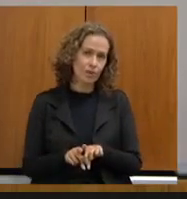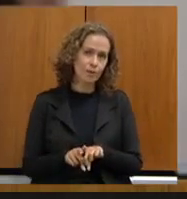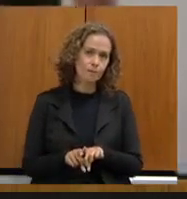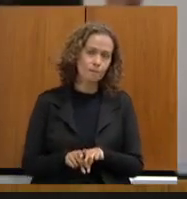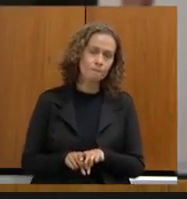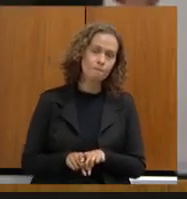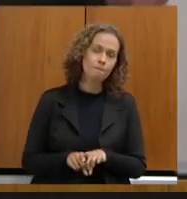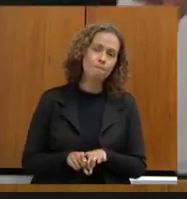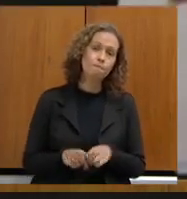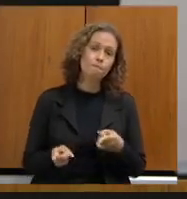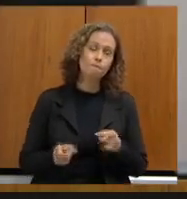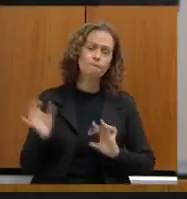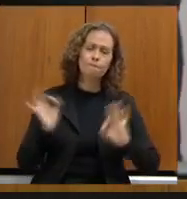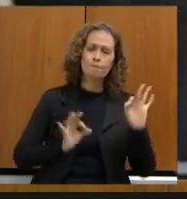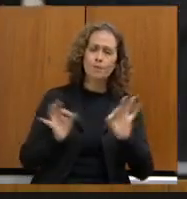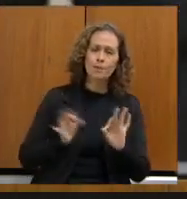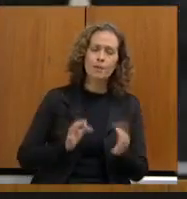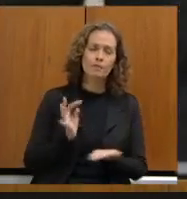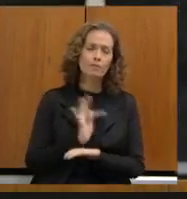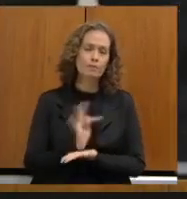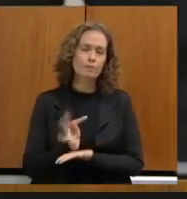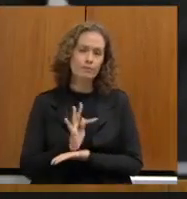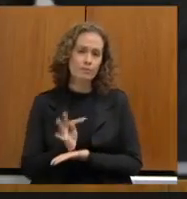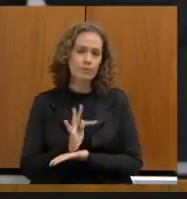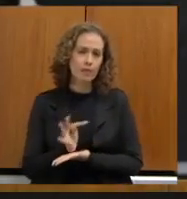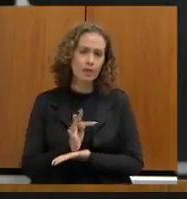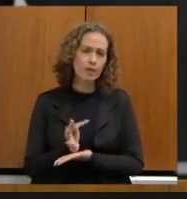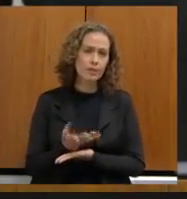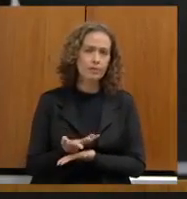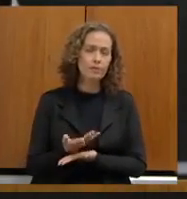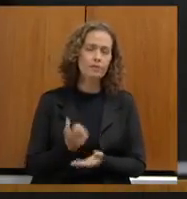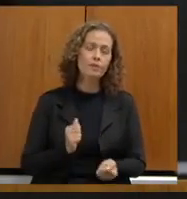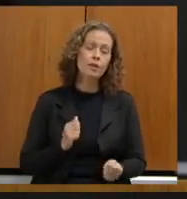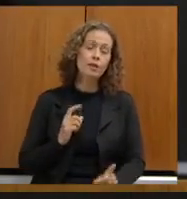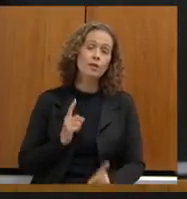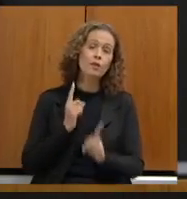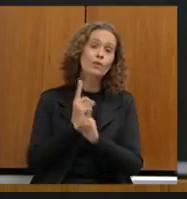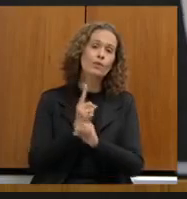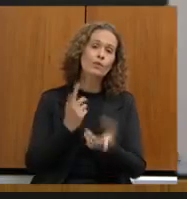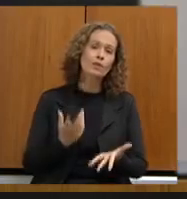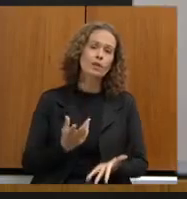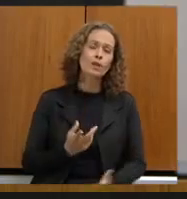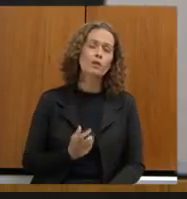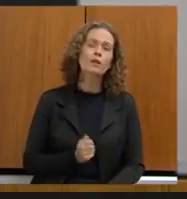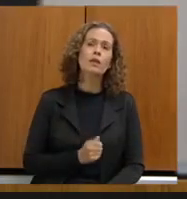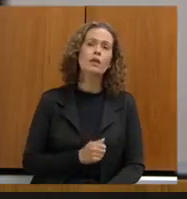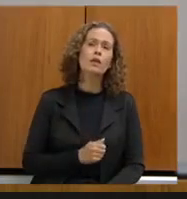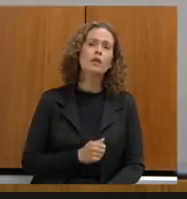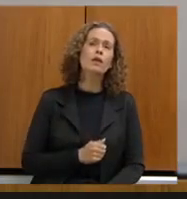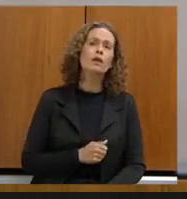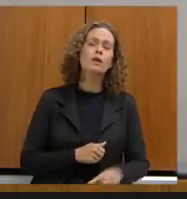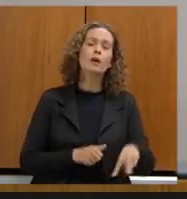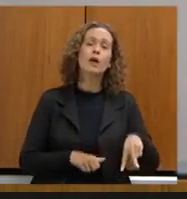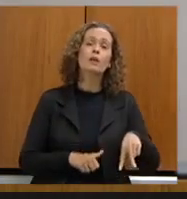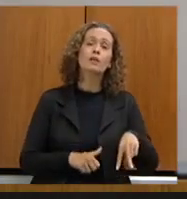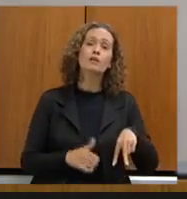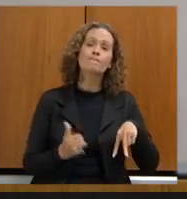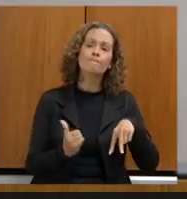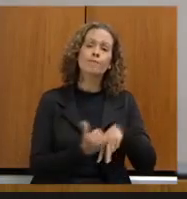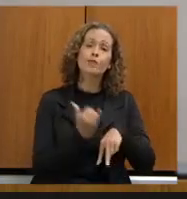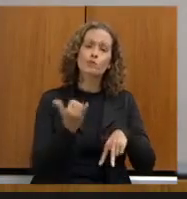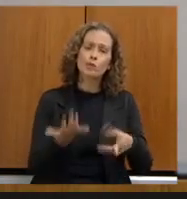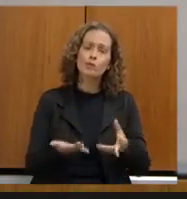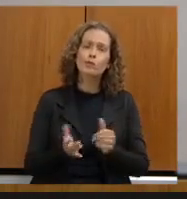eu direi prepara o técnico para localizar aquelas vítimas e continuou permanecendo com a sua